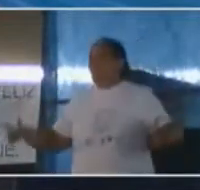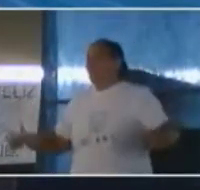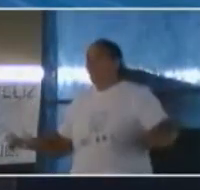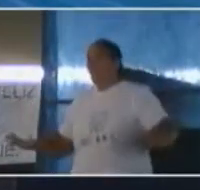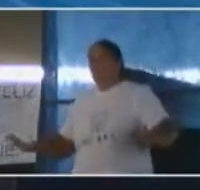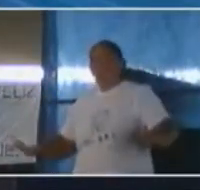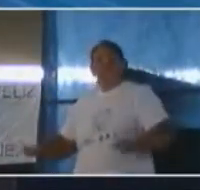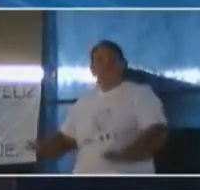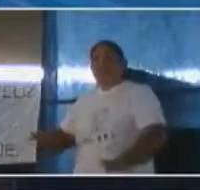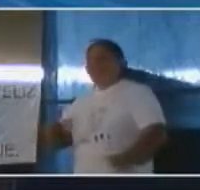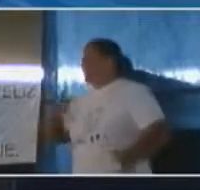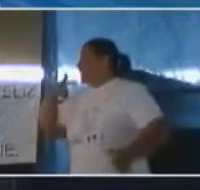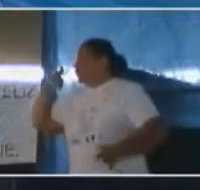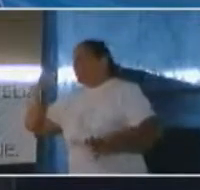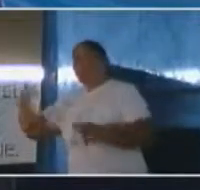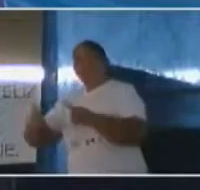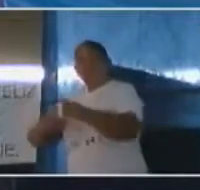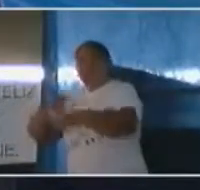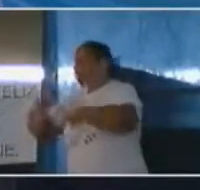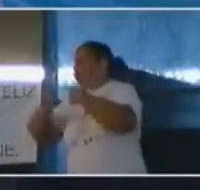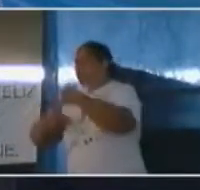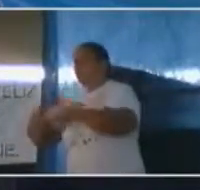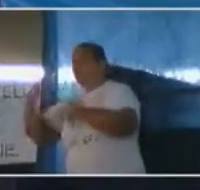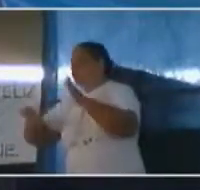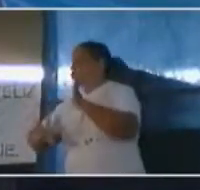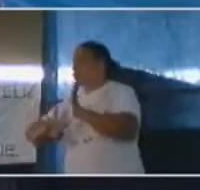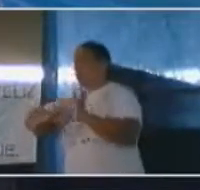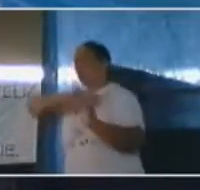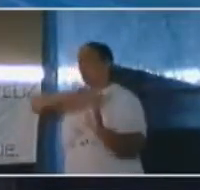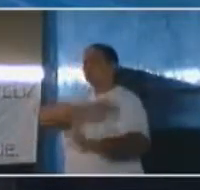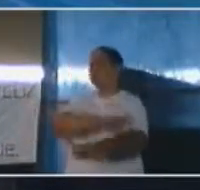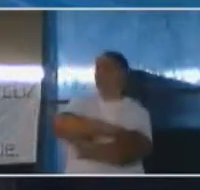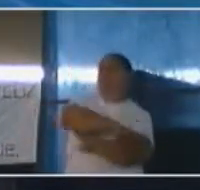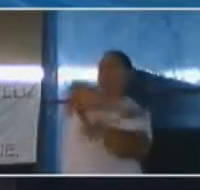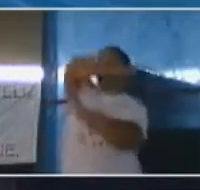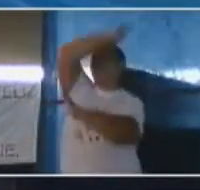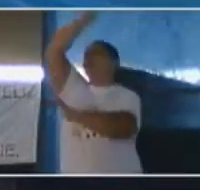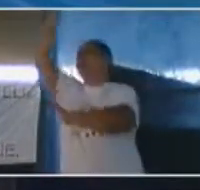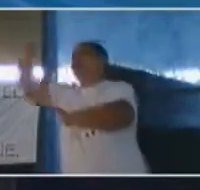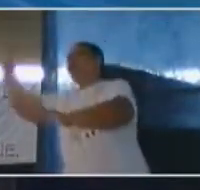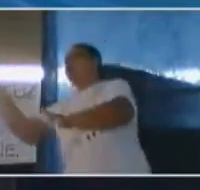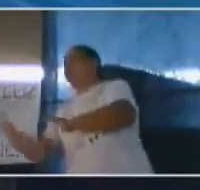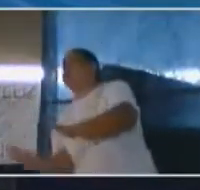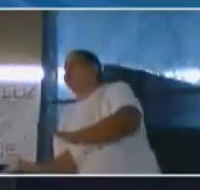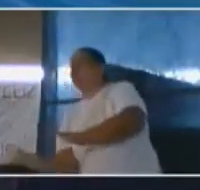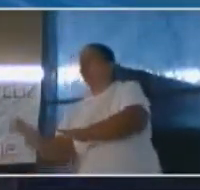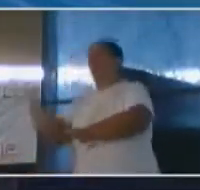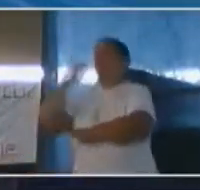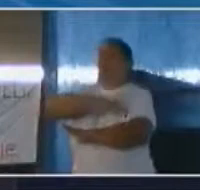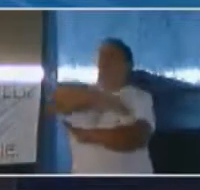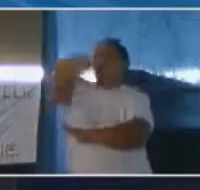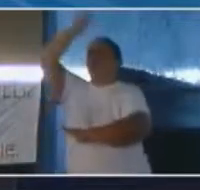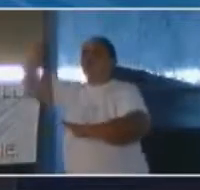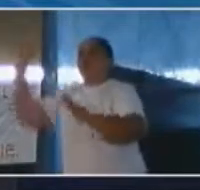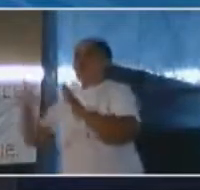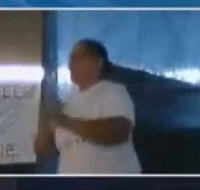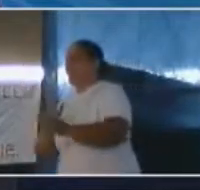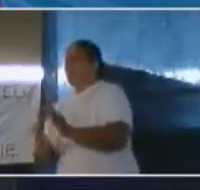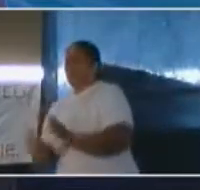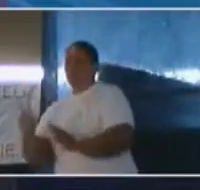por dia, 7 dias por semana conectados, conectadas. Mas não basta. Ainda sentimos